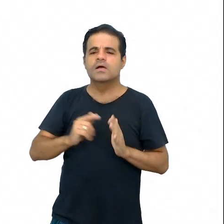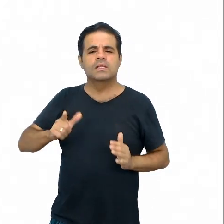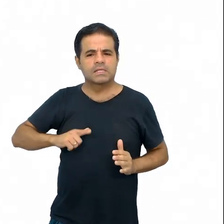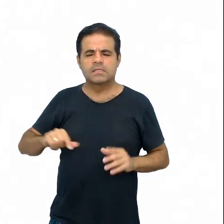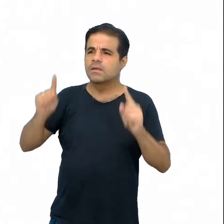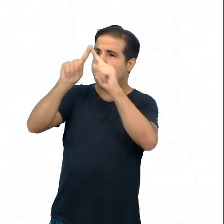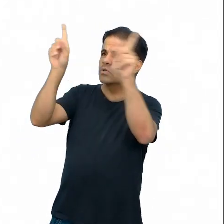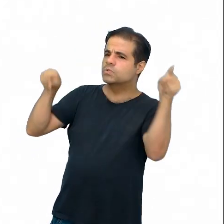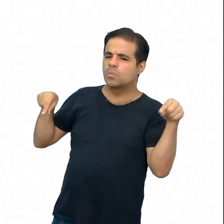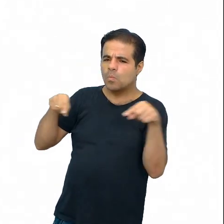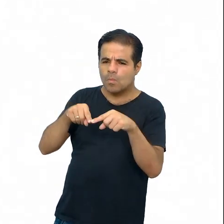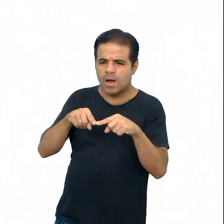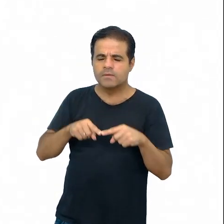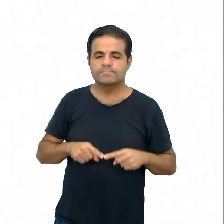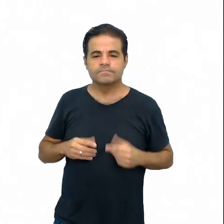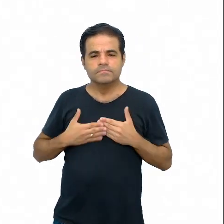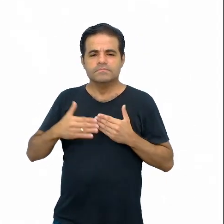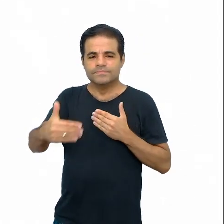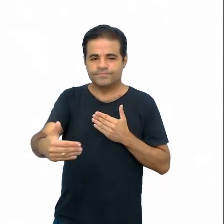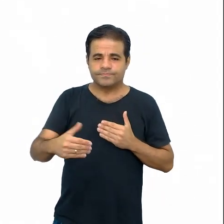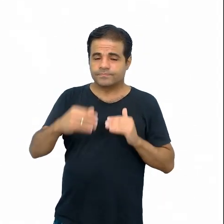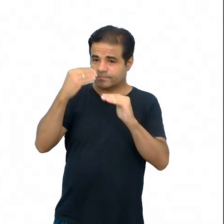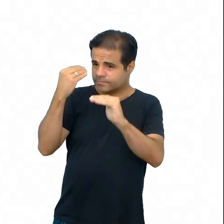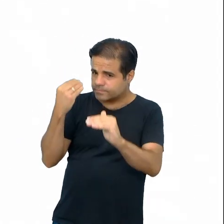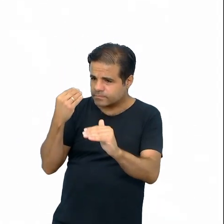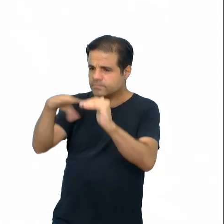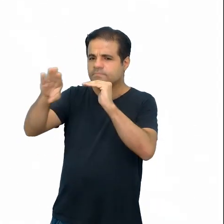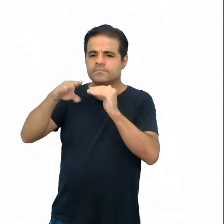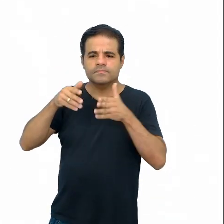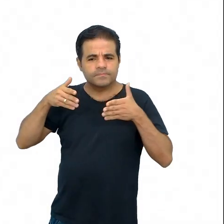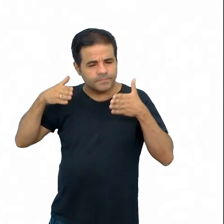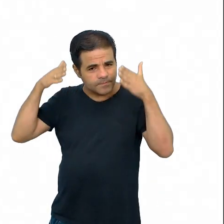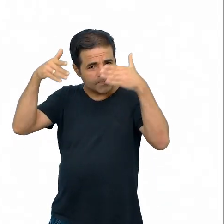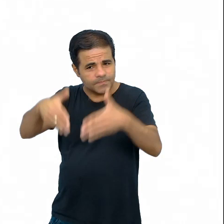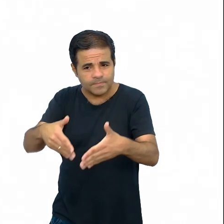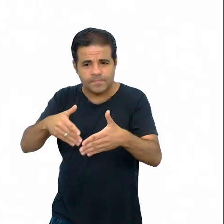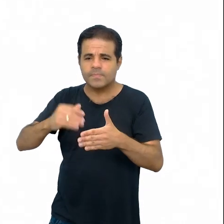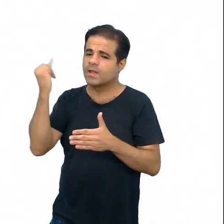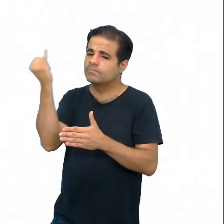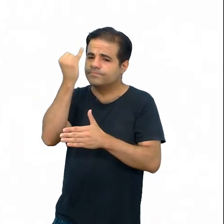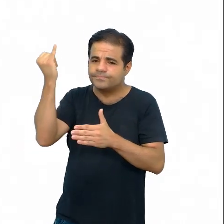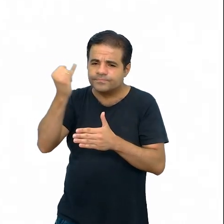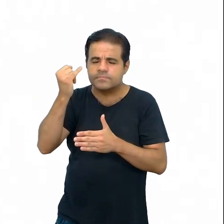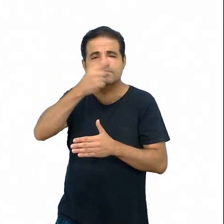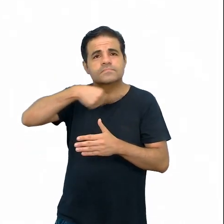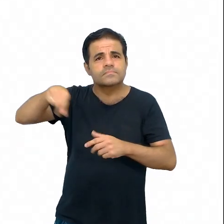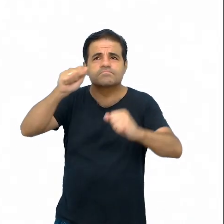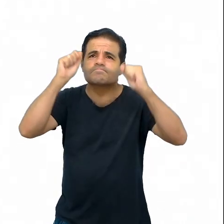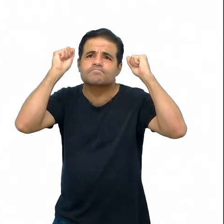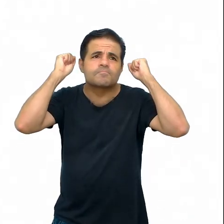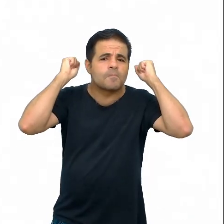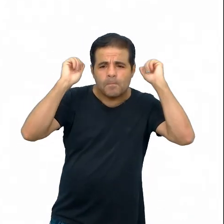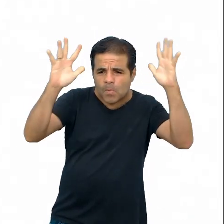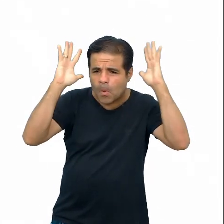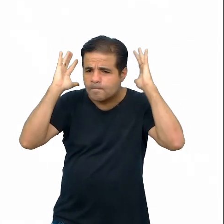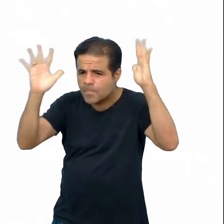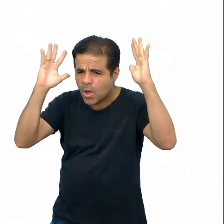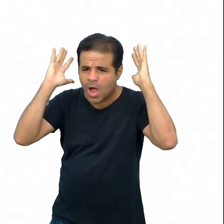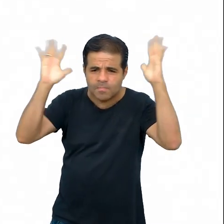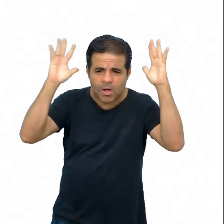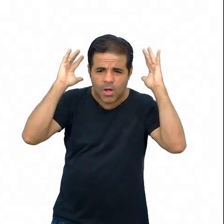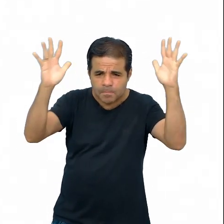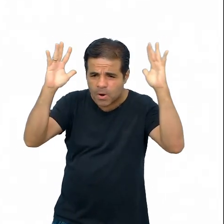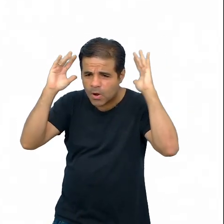esse quadro, né, que vamos aqui caminhar por essa trilha, o importante é que nós pensemos assim, o falante,